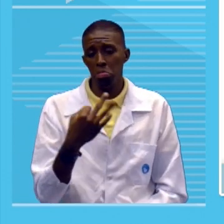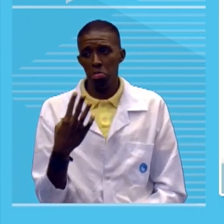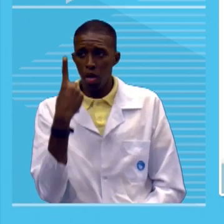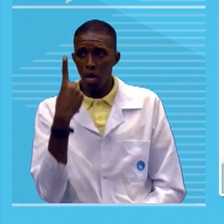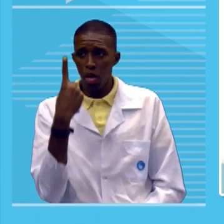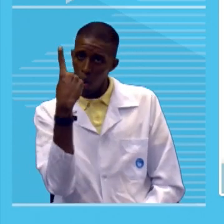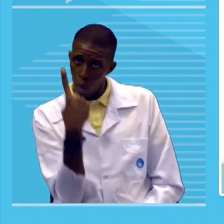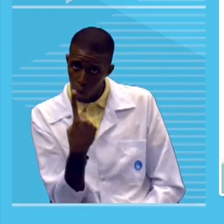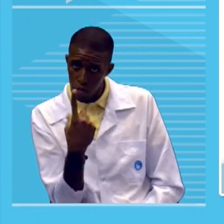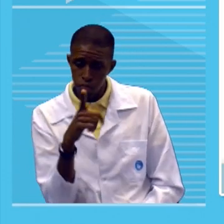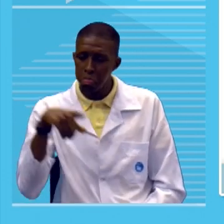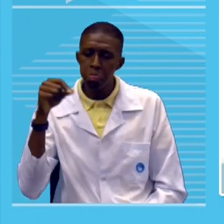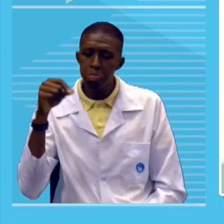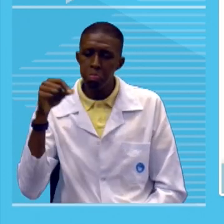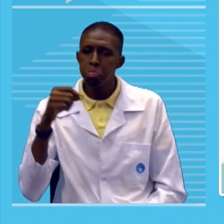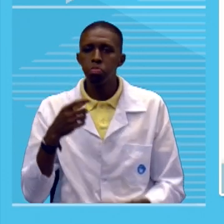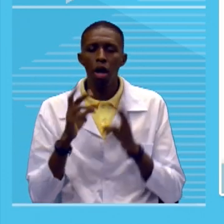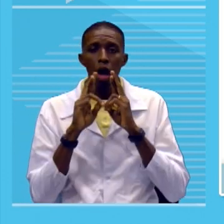Tranquilo.